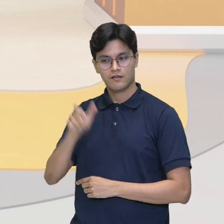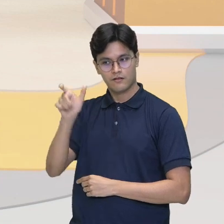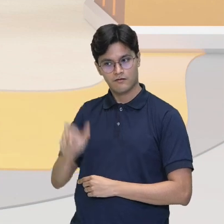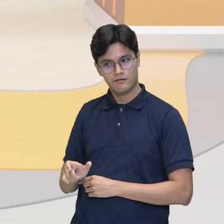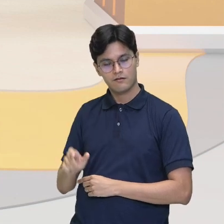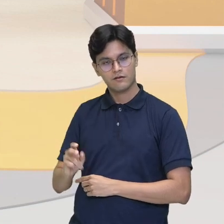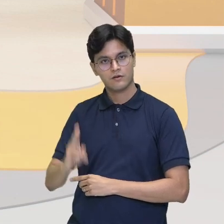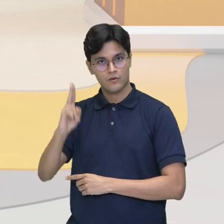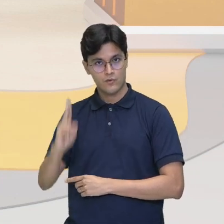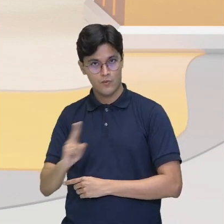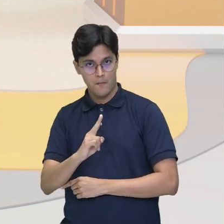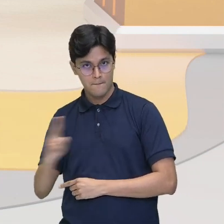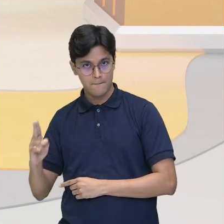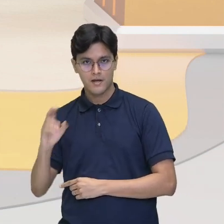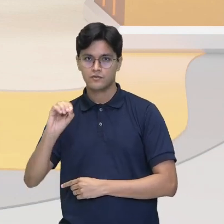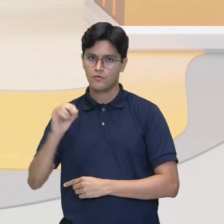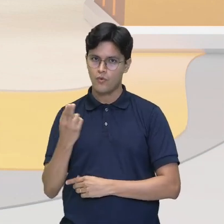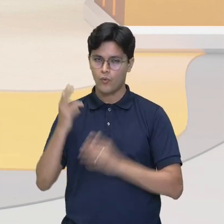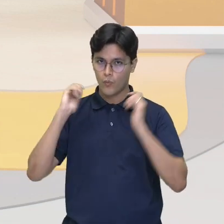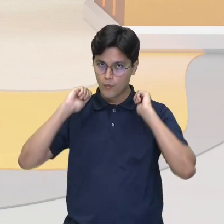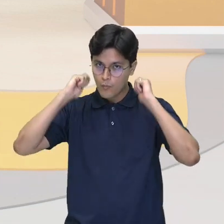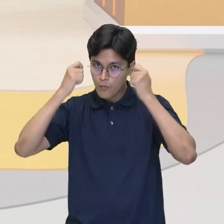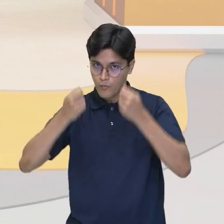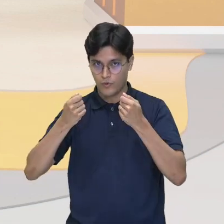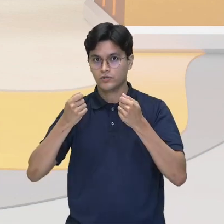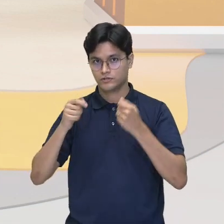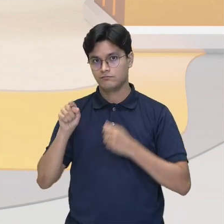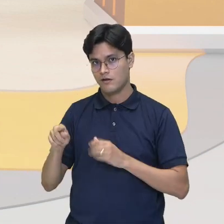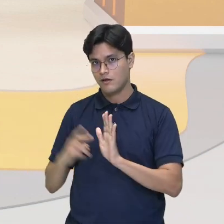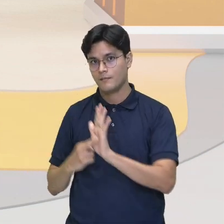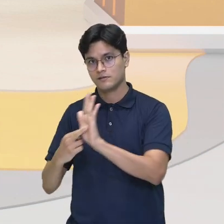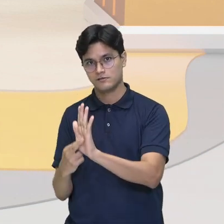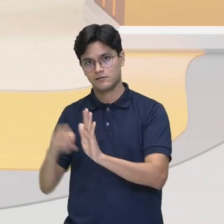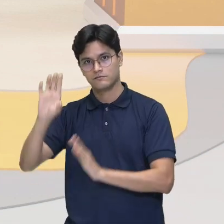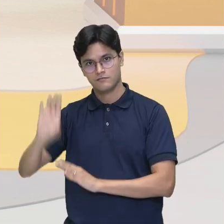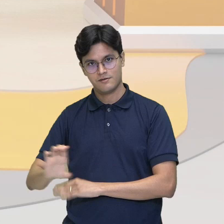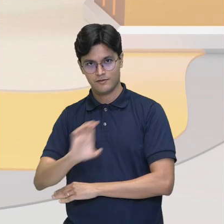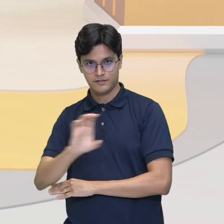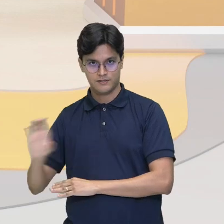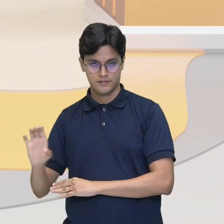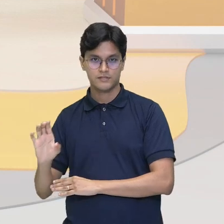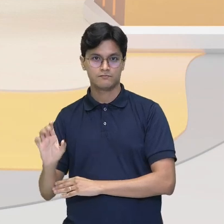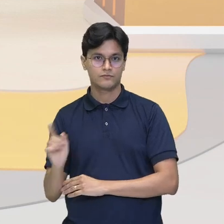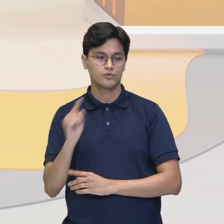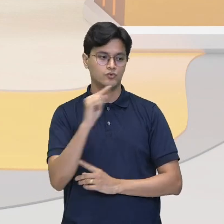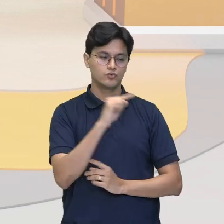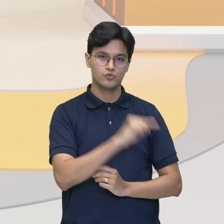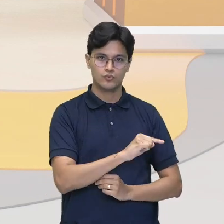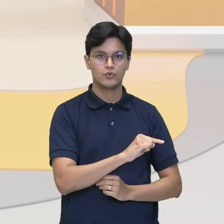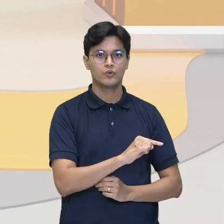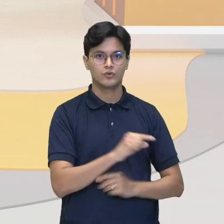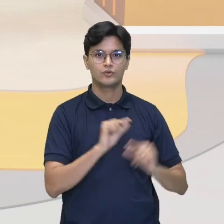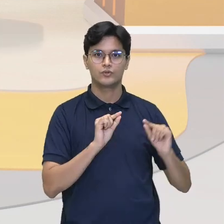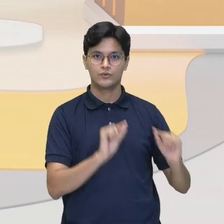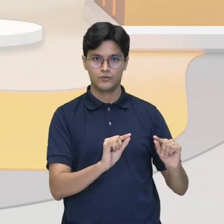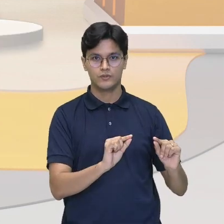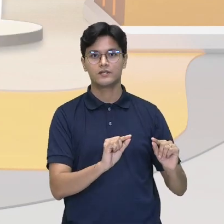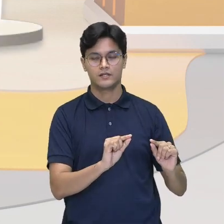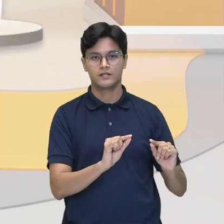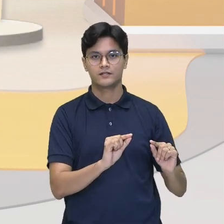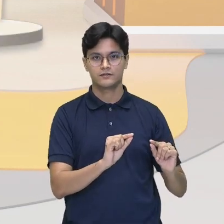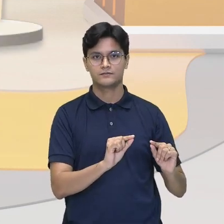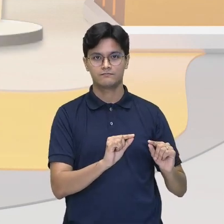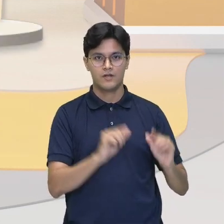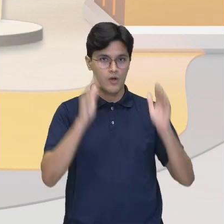padre, ou um monge, ou um frei, né, um representante da Igreja Católica. E do outro lado, nós trouxemos um representante